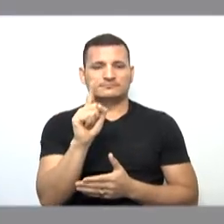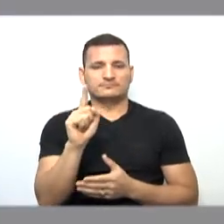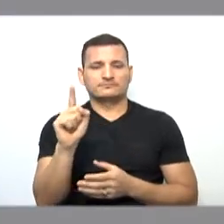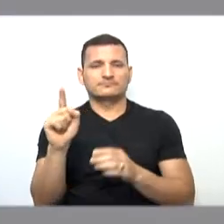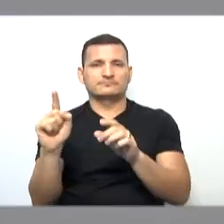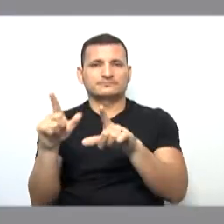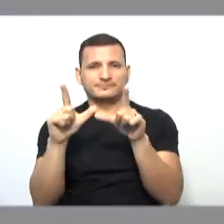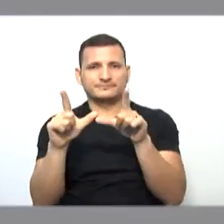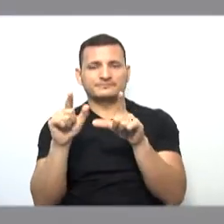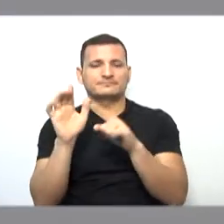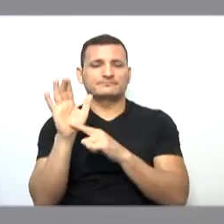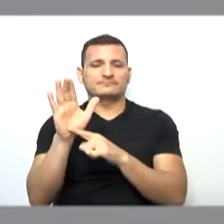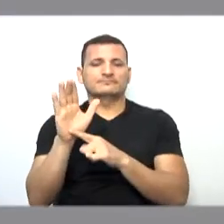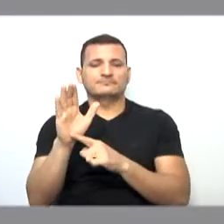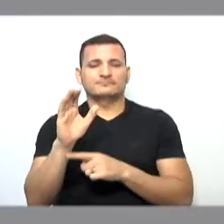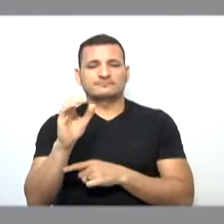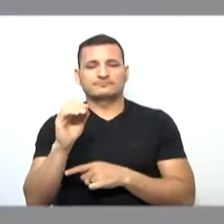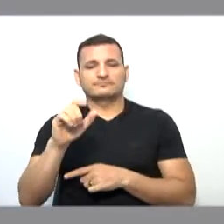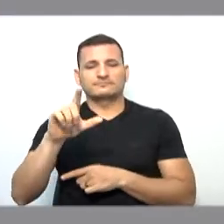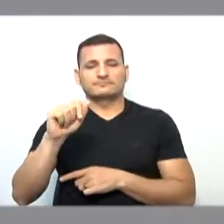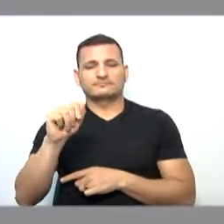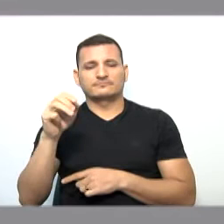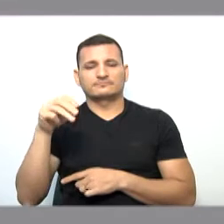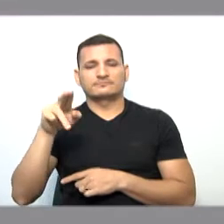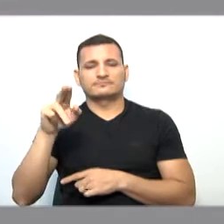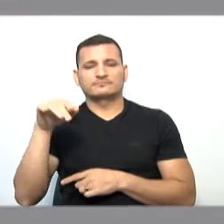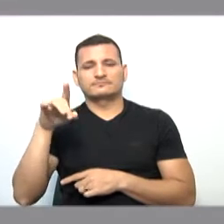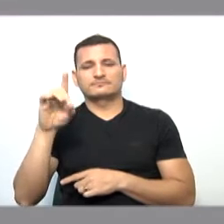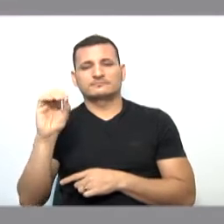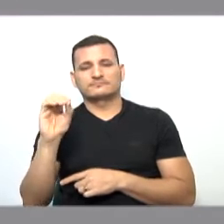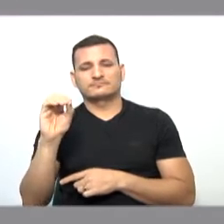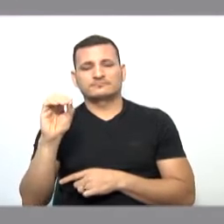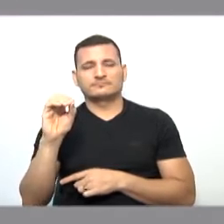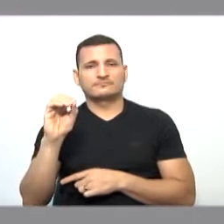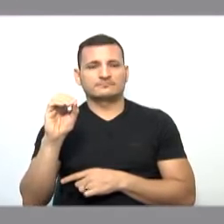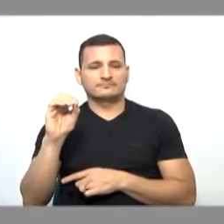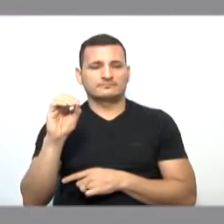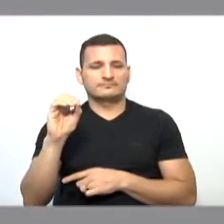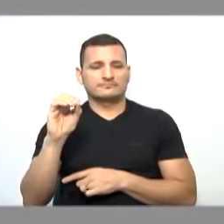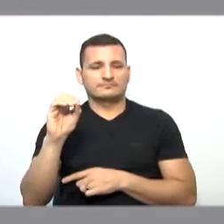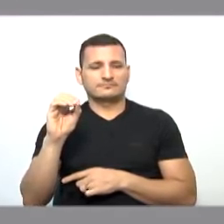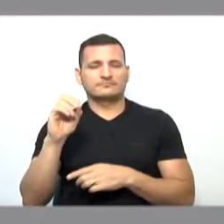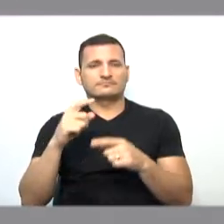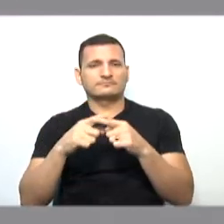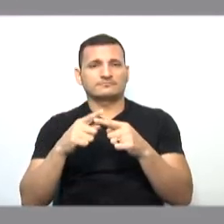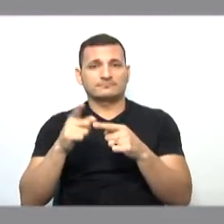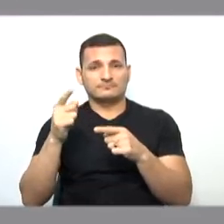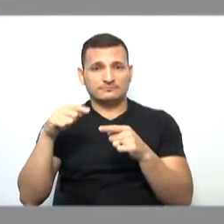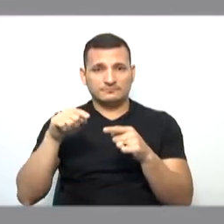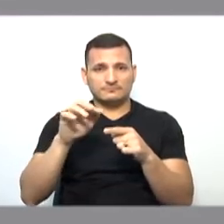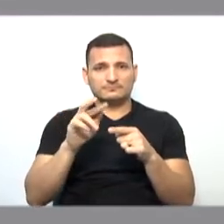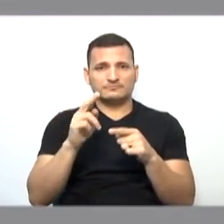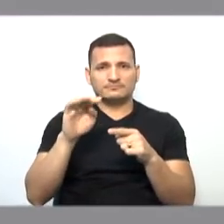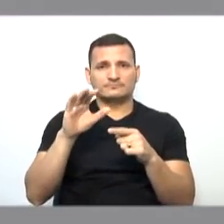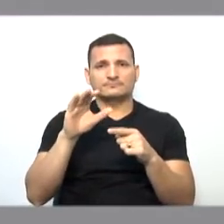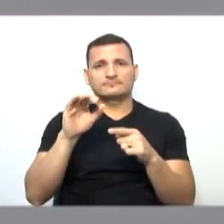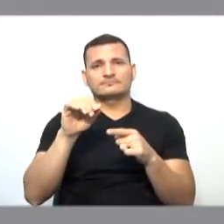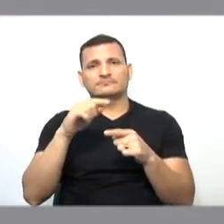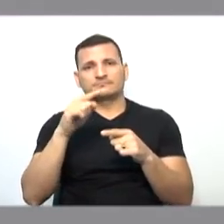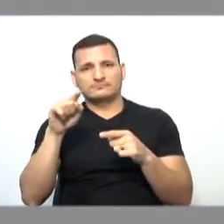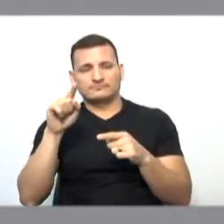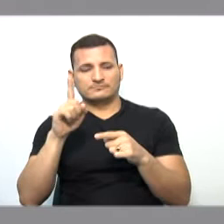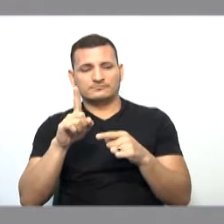vai mostrar o nosso Olá Mundo, porque ele chamou a nossa função 1, escrita